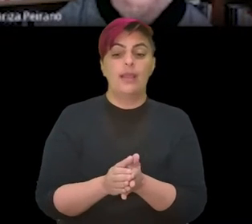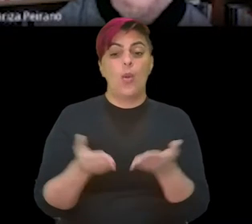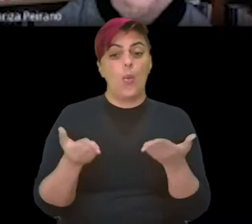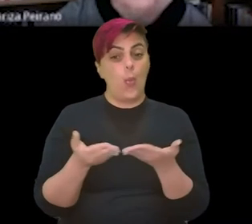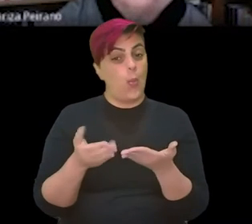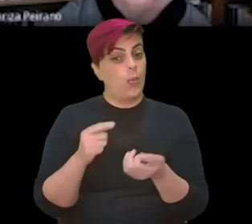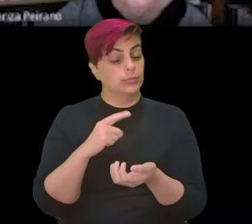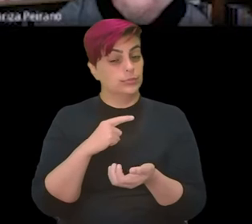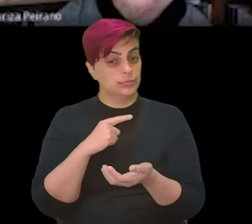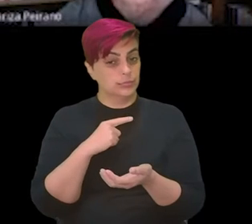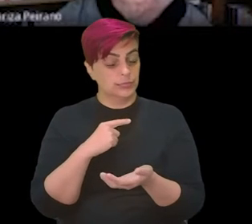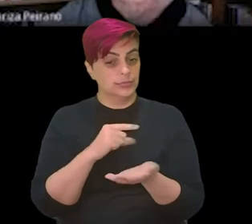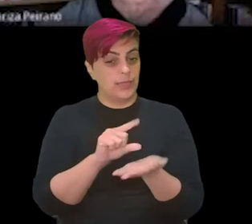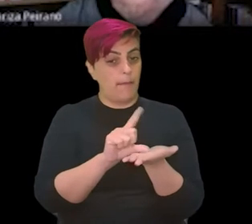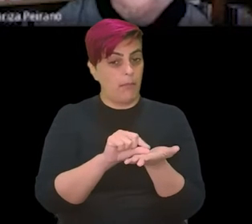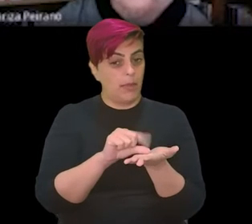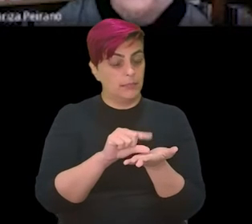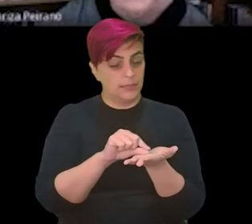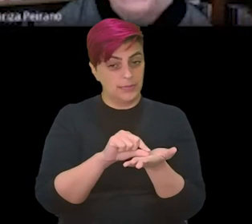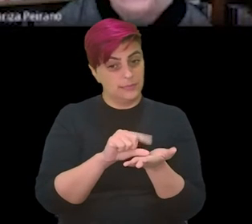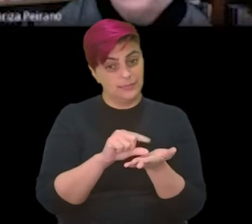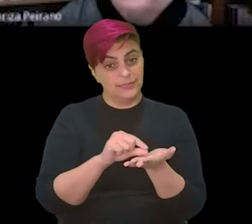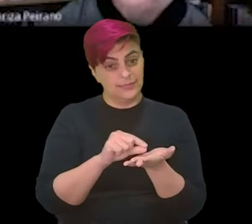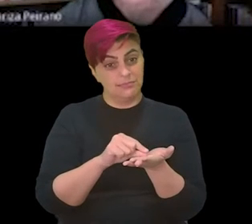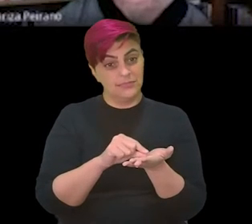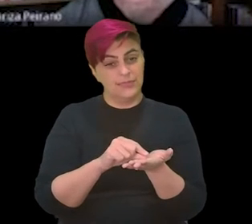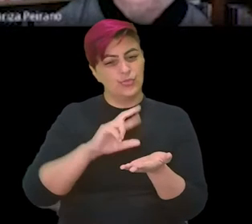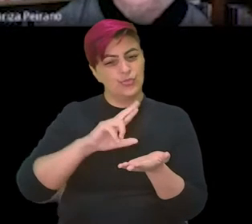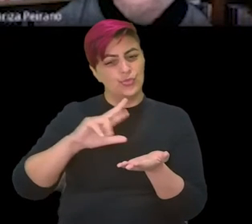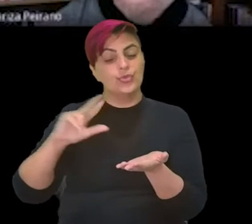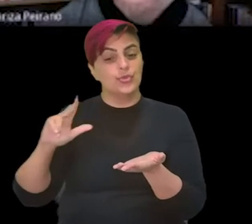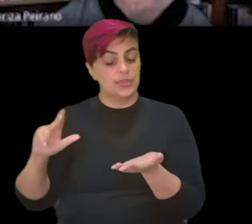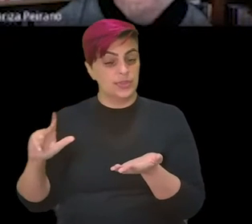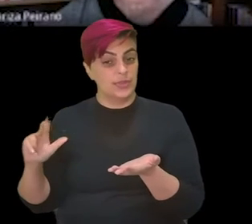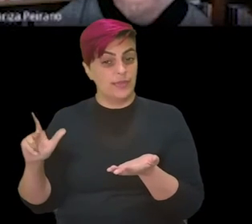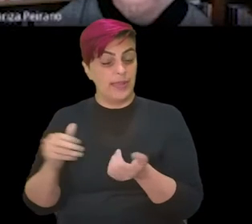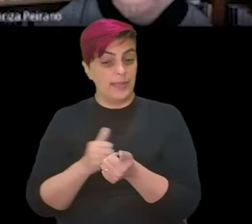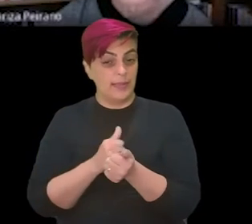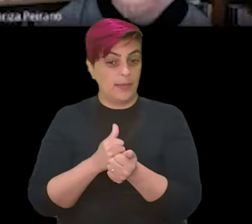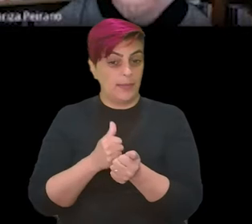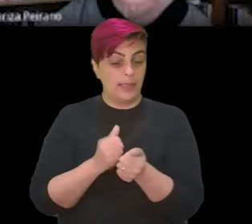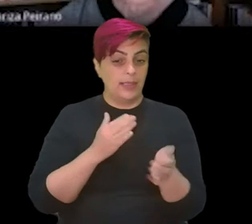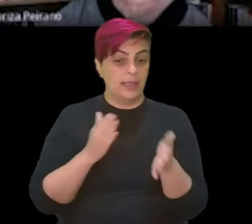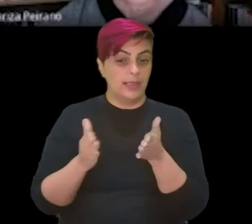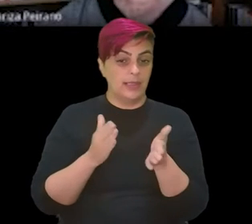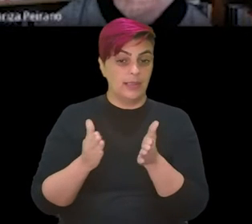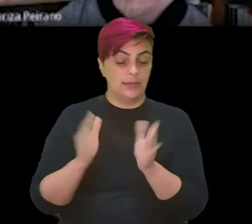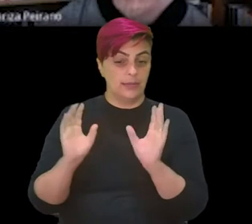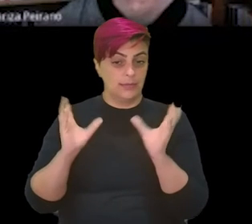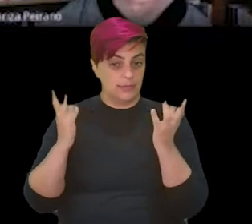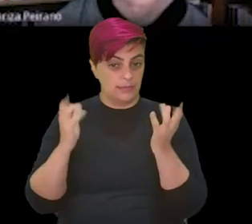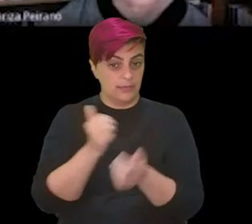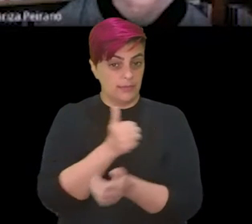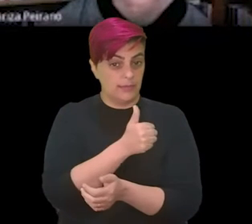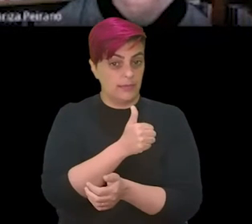publicações recentes, próximo ao seu centenário, reunindo estudos, novas avaliações, debates